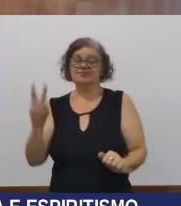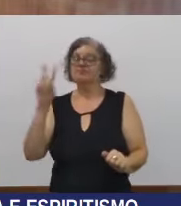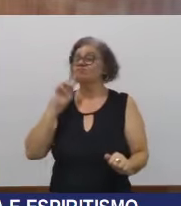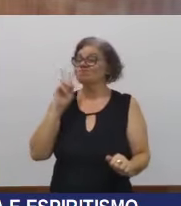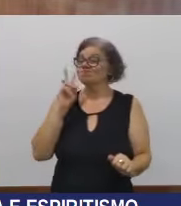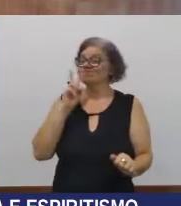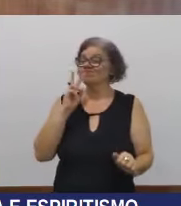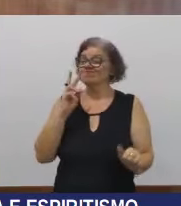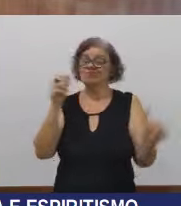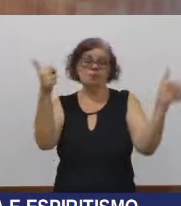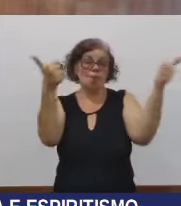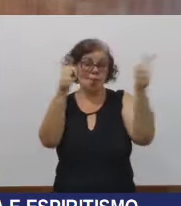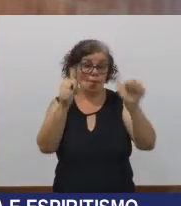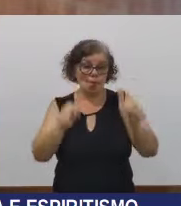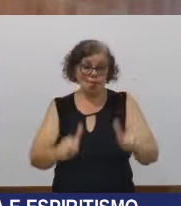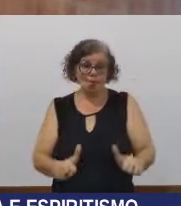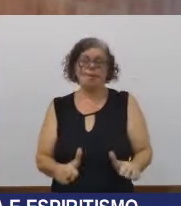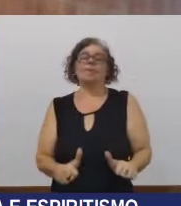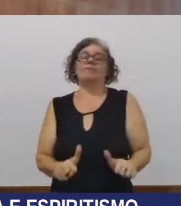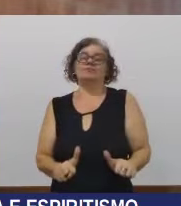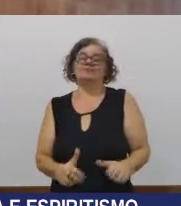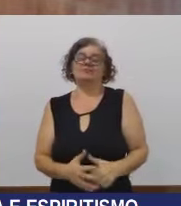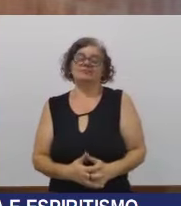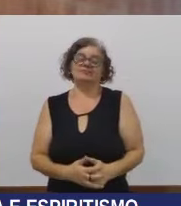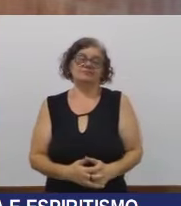Nós não queremos emagrecer, nós queremos ser emagrecidos.